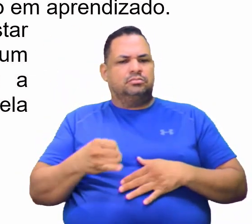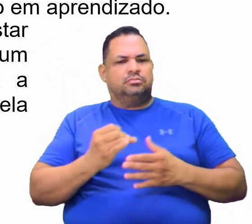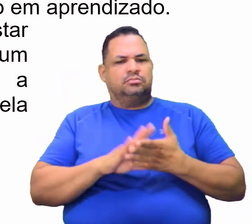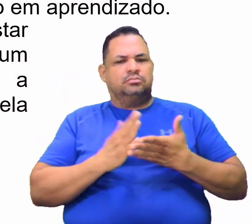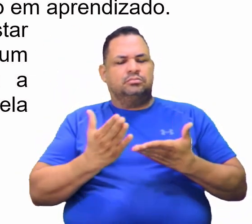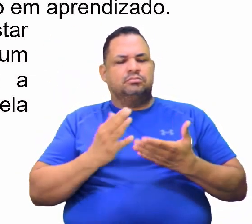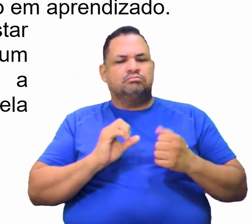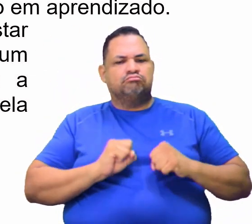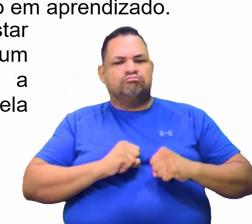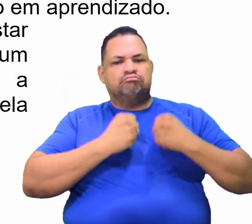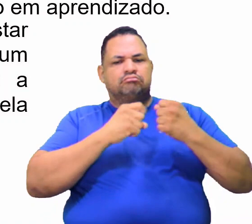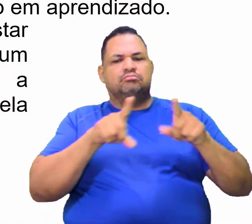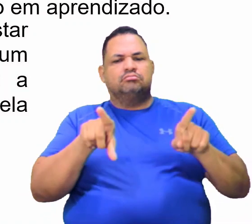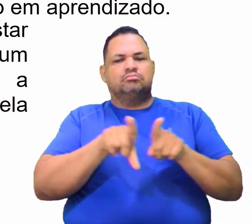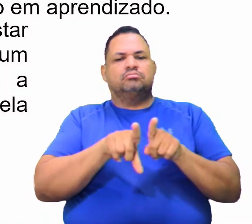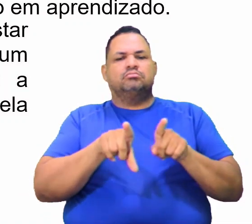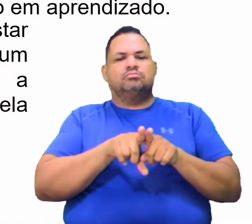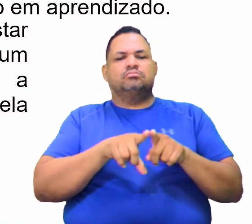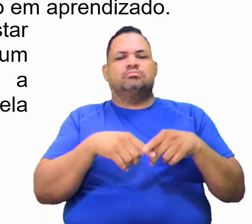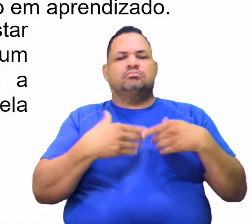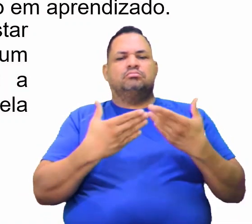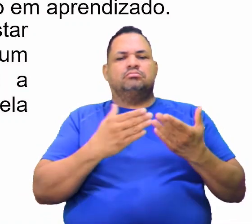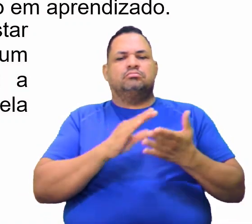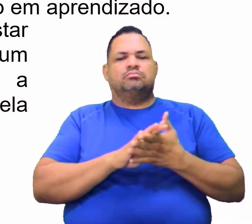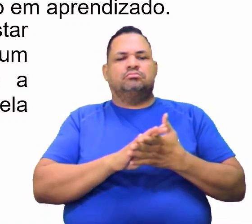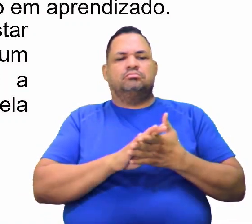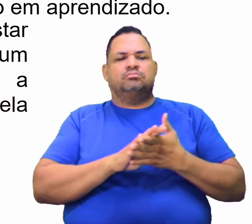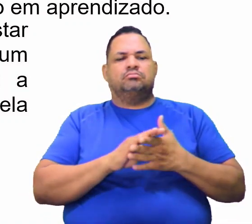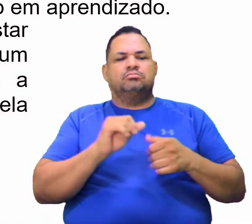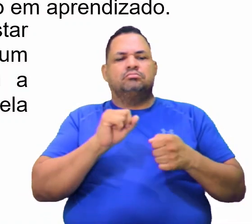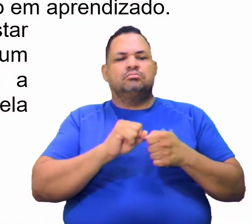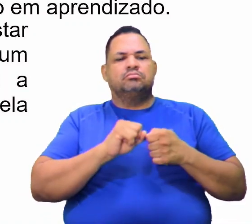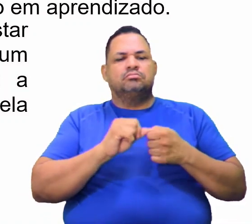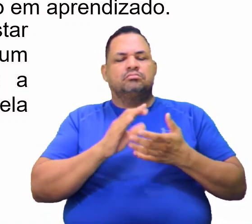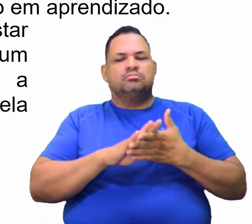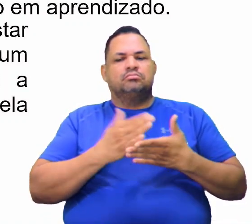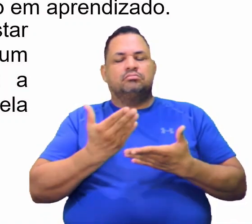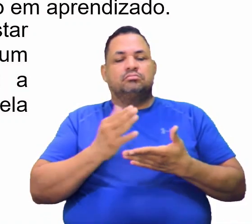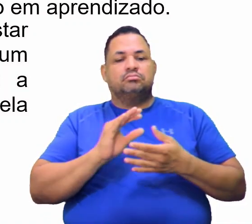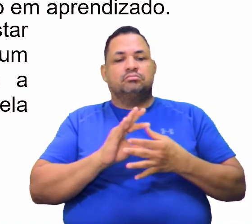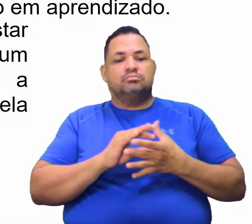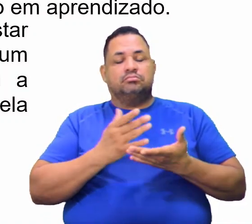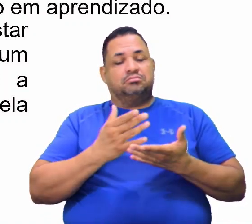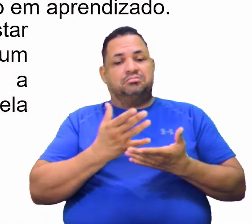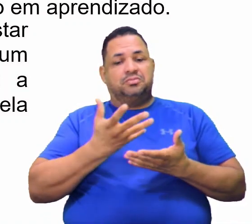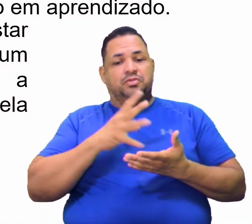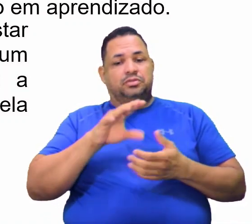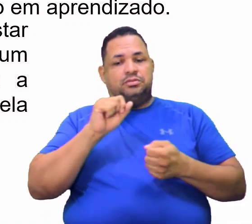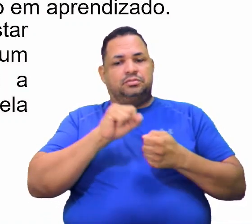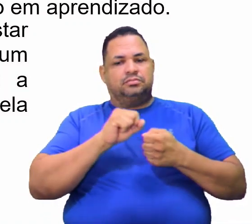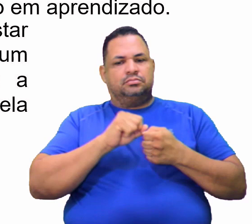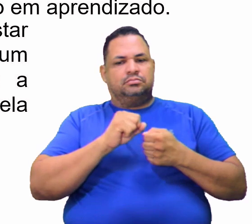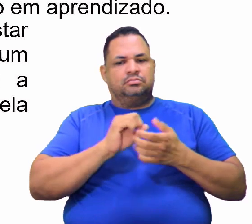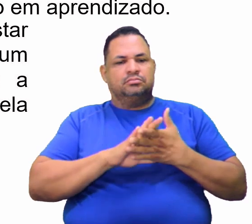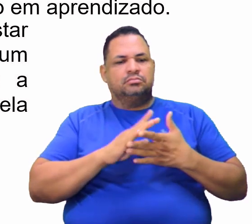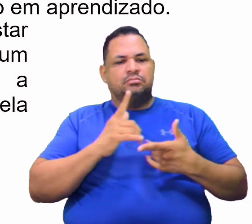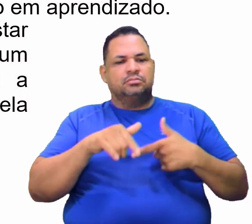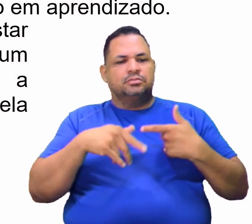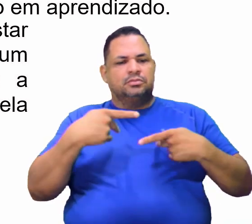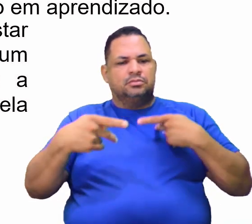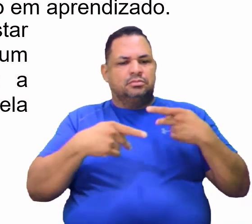de quem se esforça tanto. Ele pode estar fazendo o que você deixou de fazer. Não estrague um